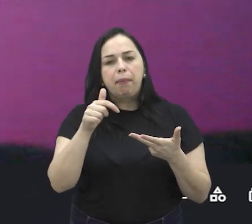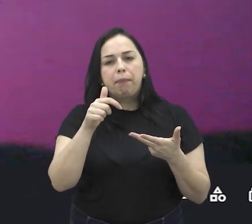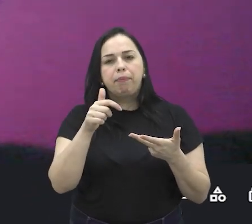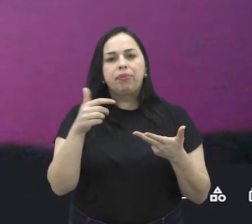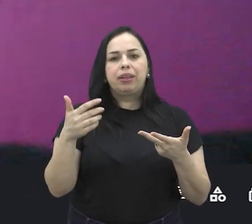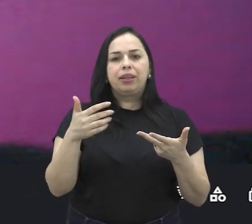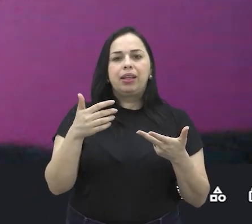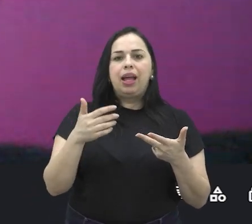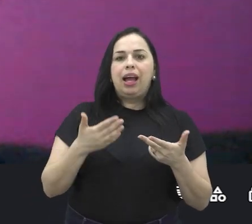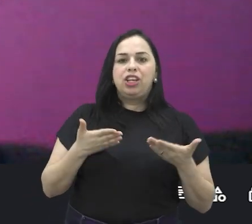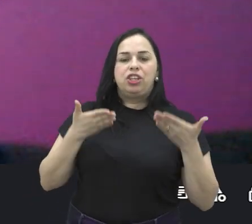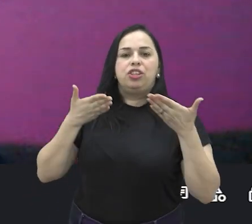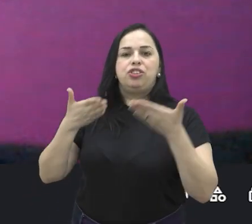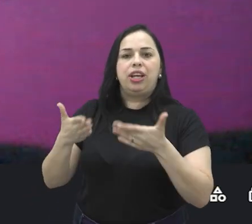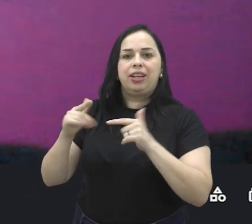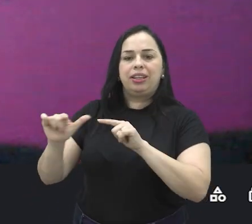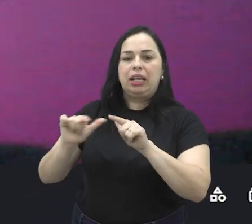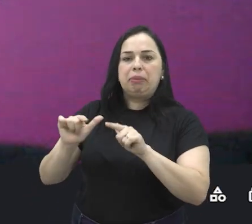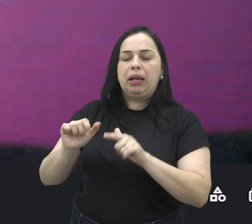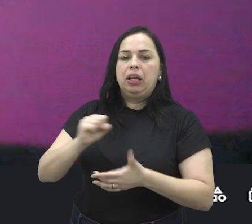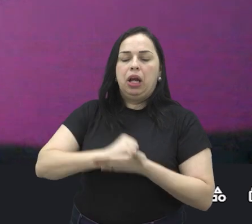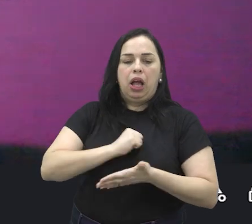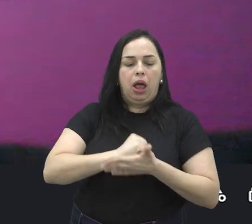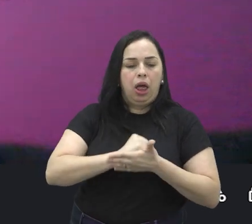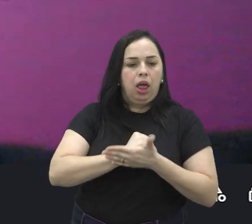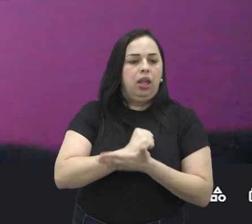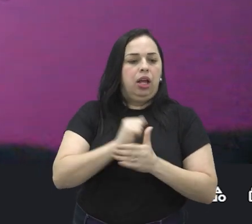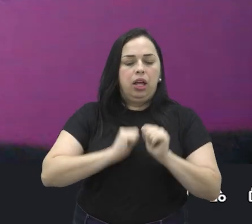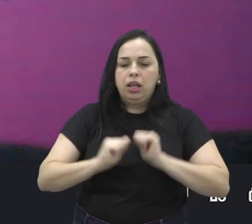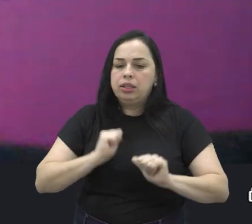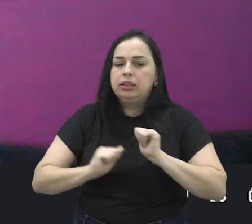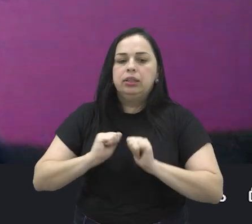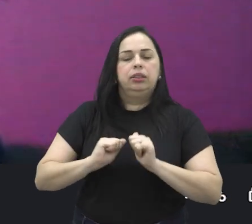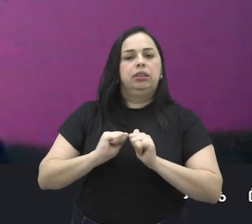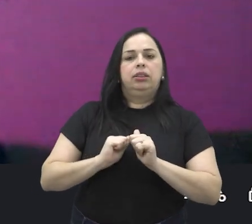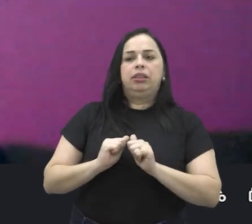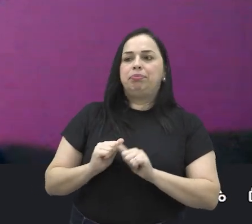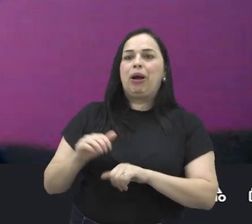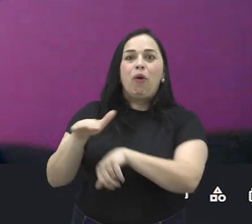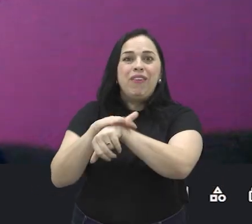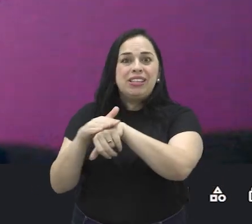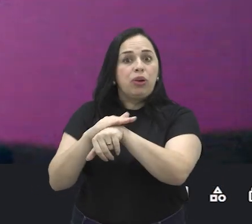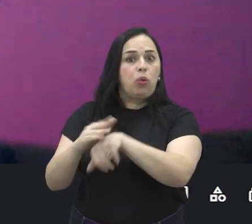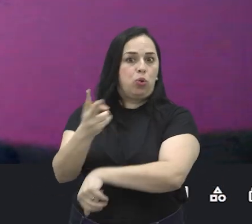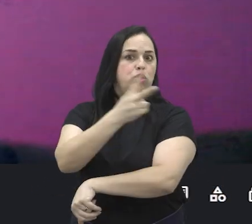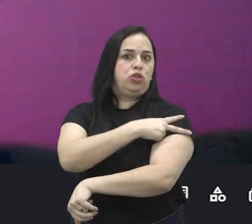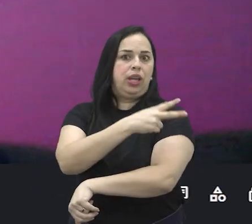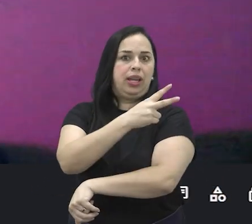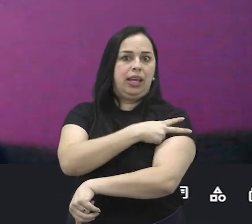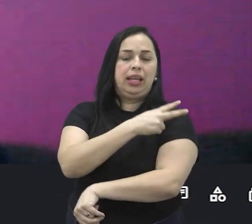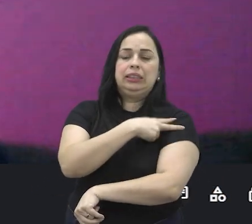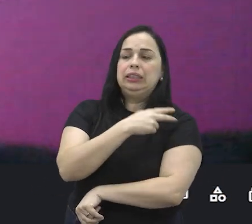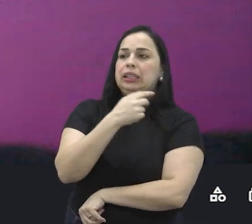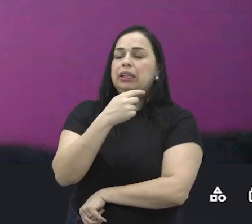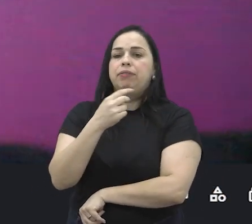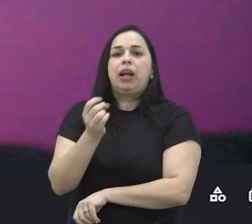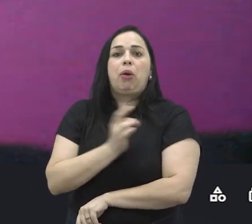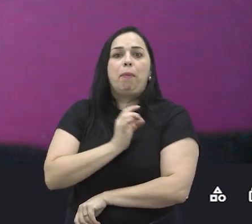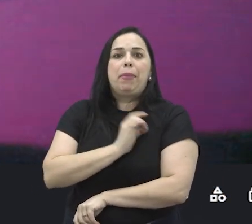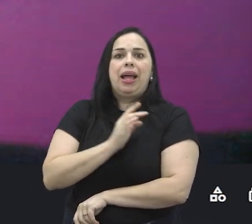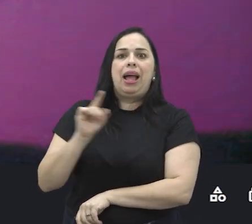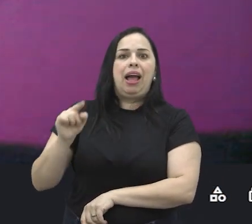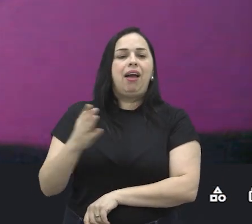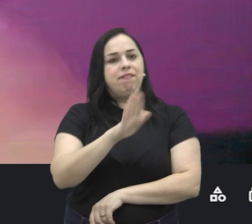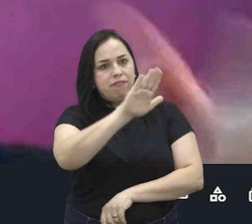pessoa, quando chega no trabalho, sente palpitação, né? Fica ansiosa para falar com o chefe, para, né, dar uma devolutiva.